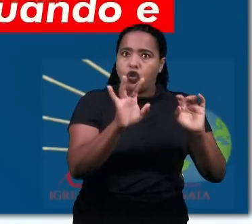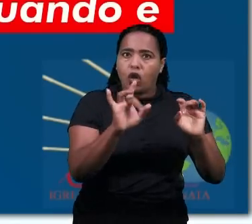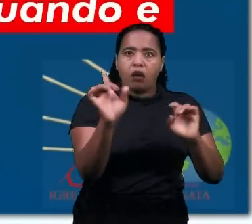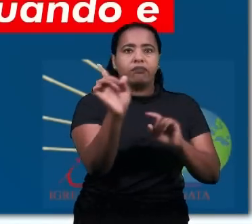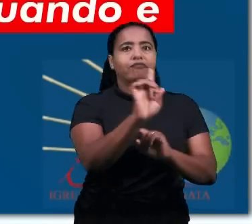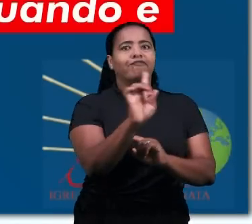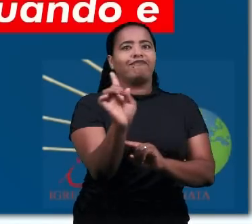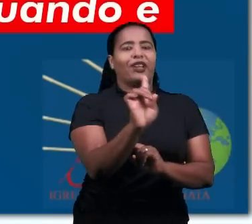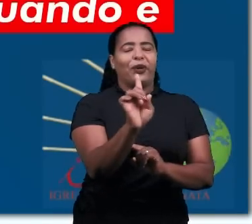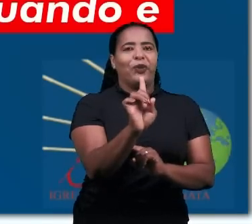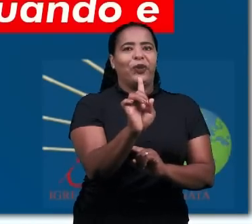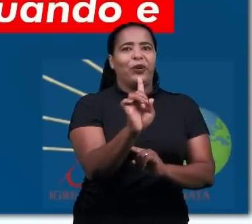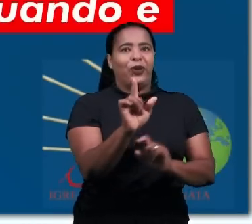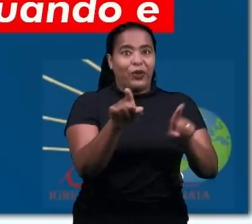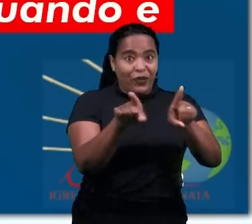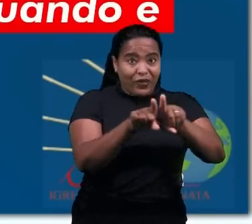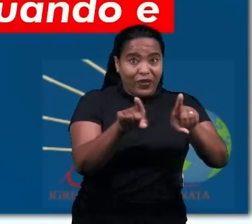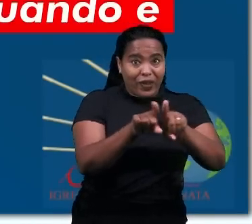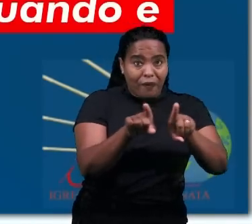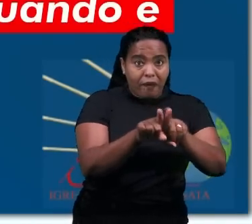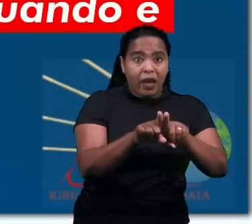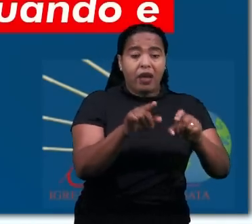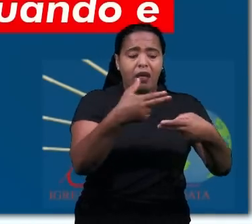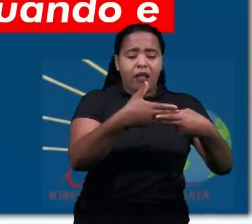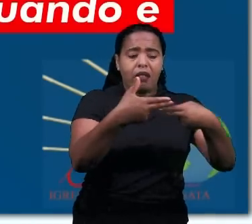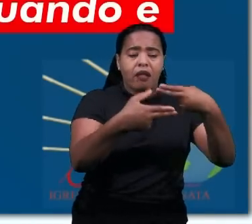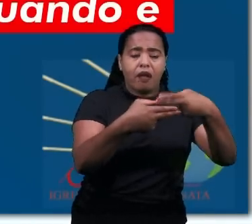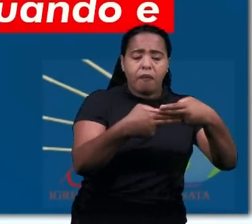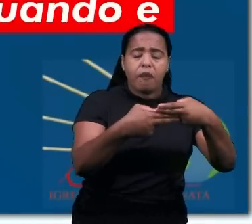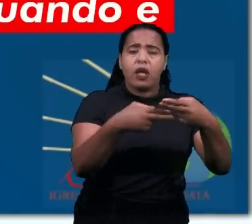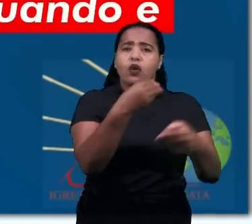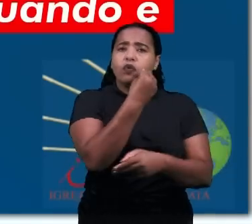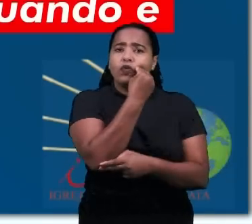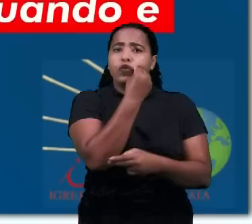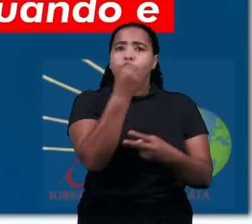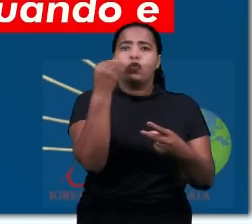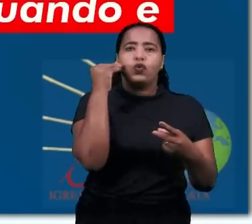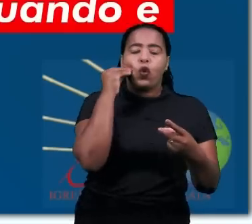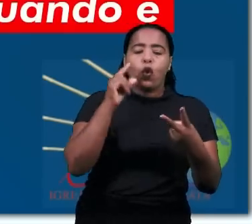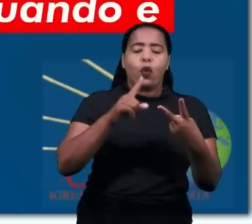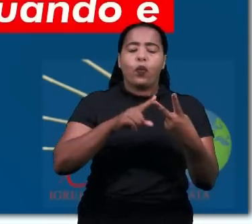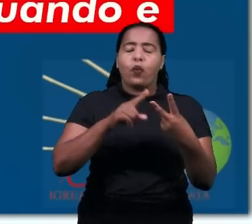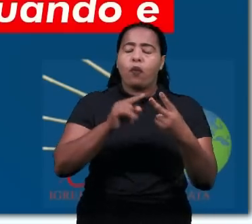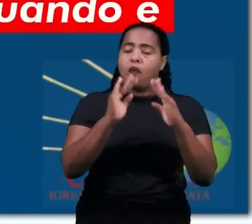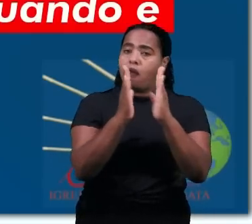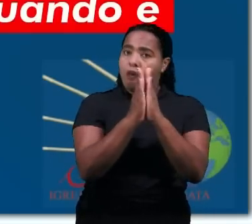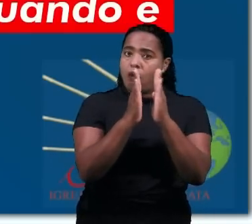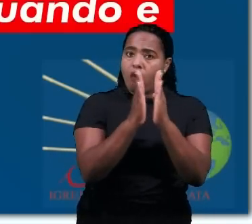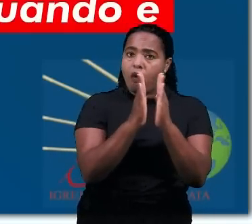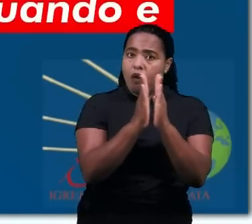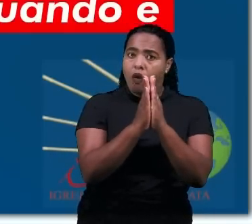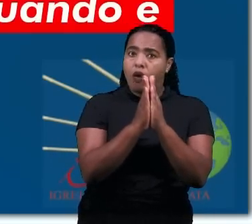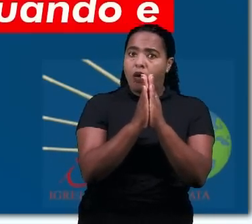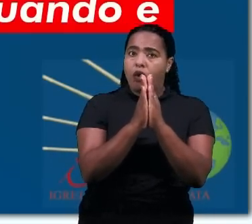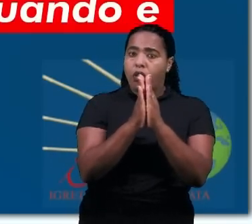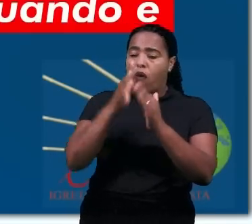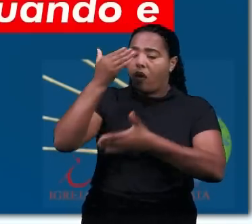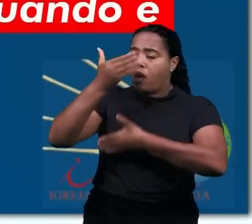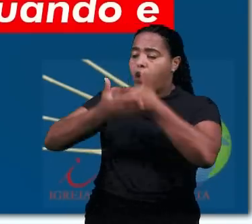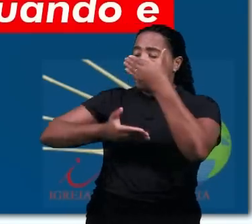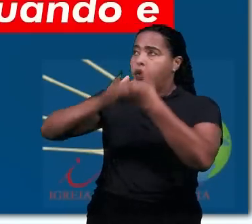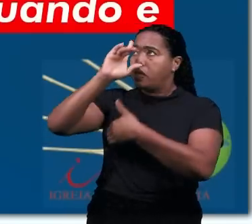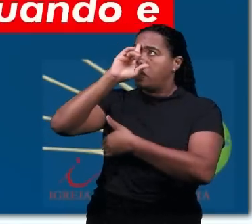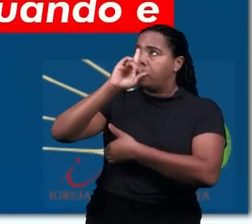ele fez mais? E estive jejuando e orando perante o Deus